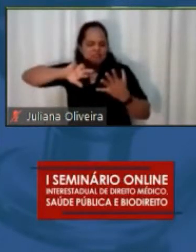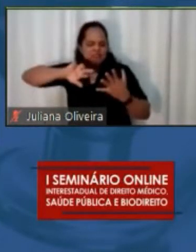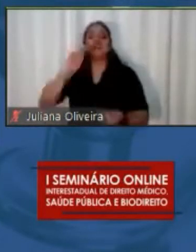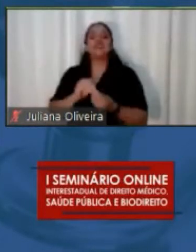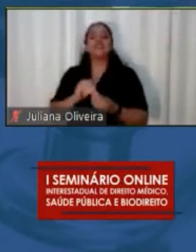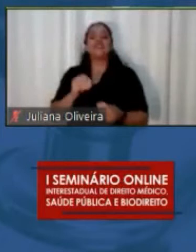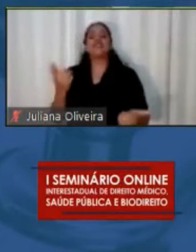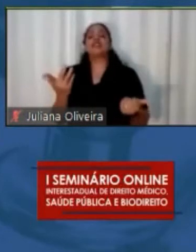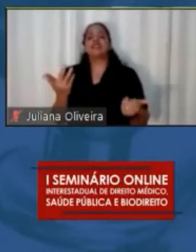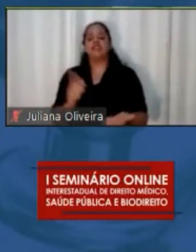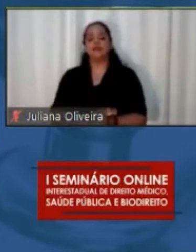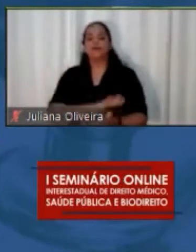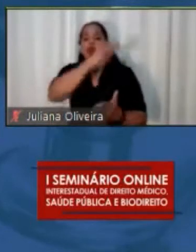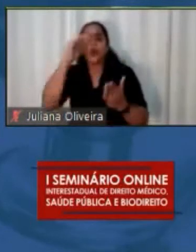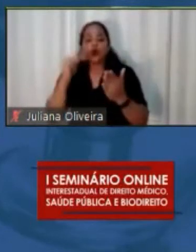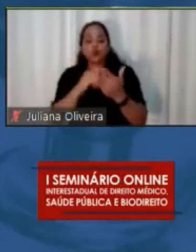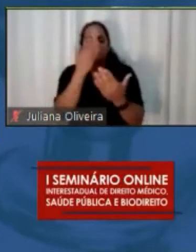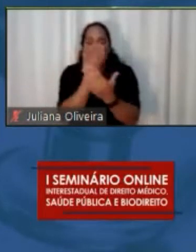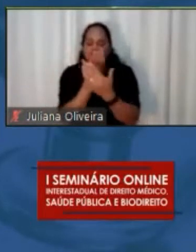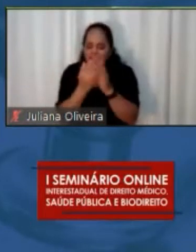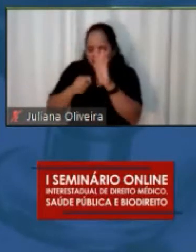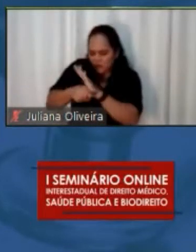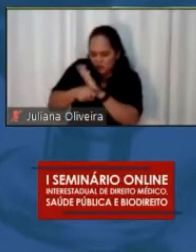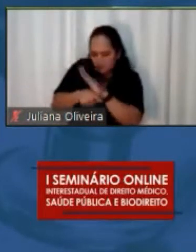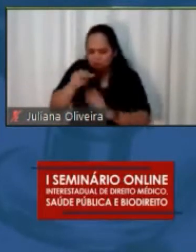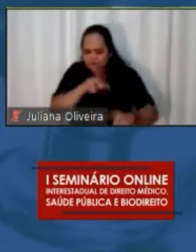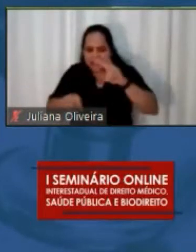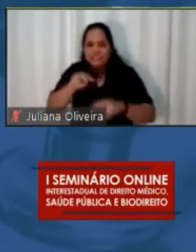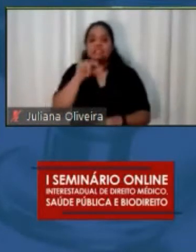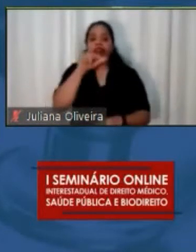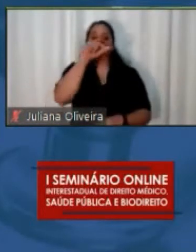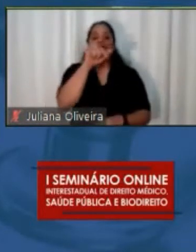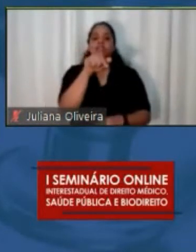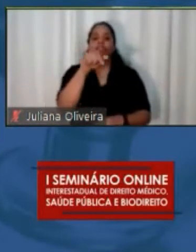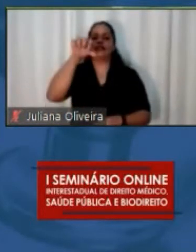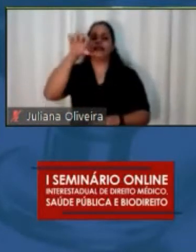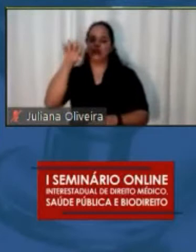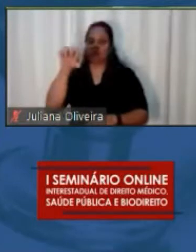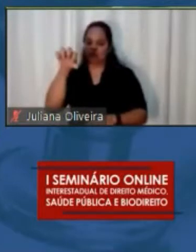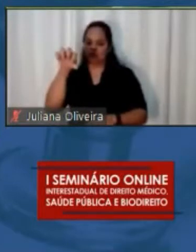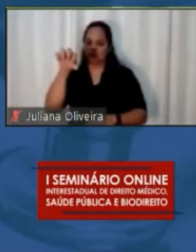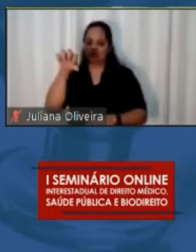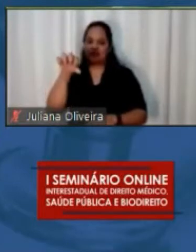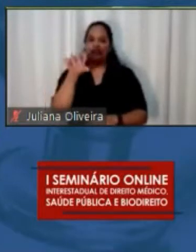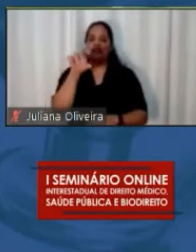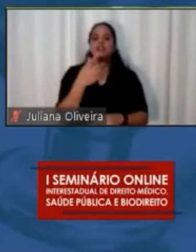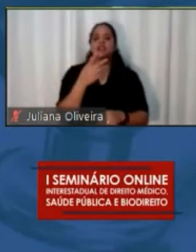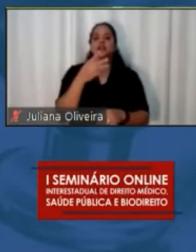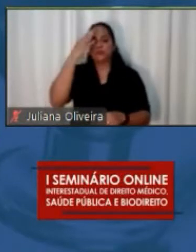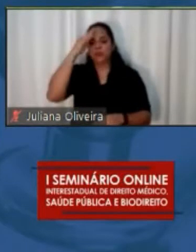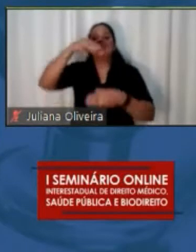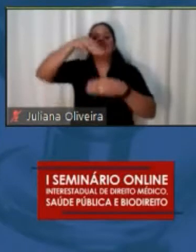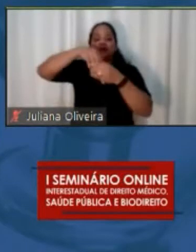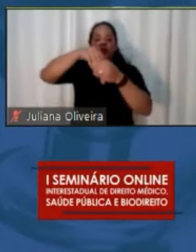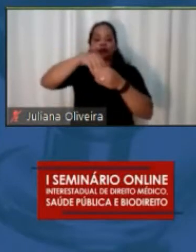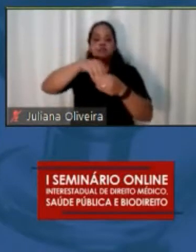esses estudos analisados, em todos os estudos analisados, houve aumento da hemoglobina. Então, transfundir o paciente faz